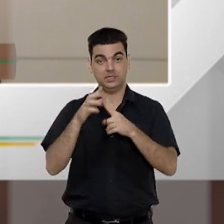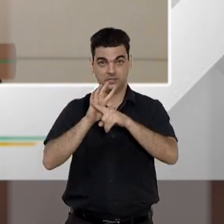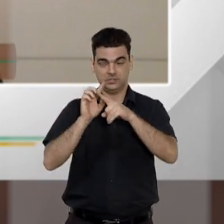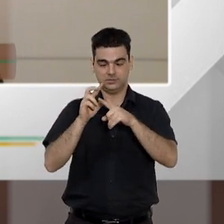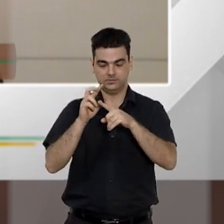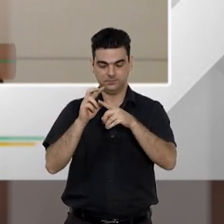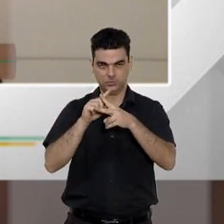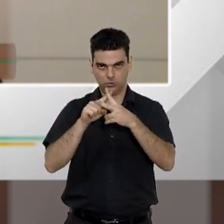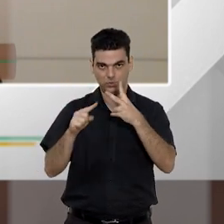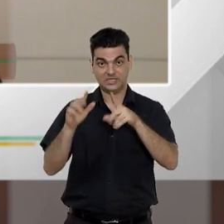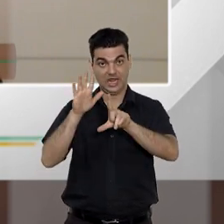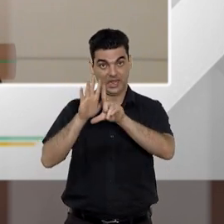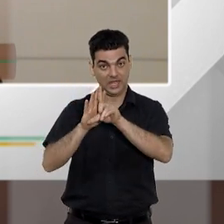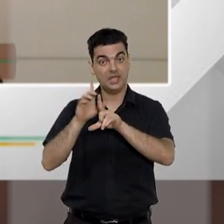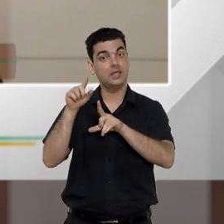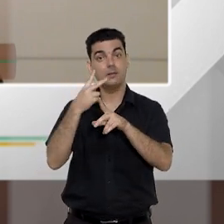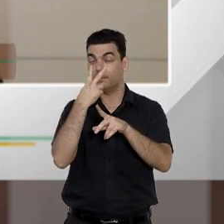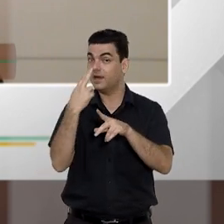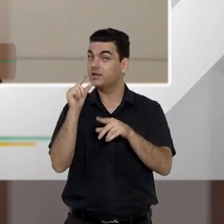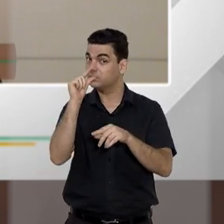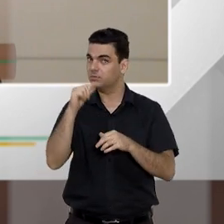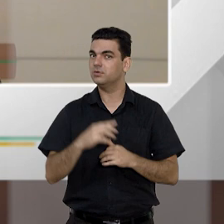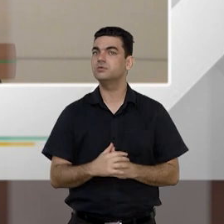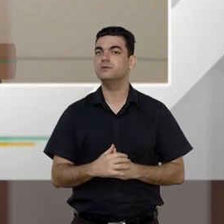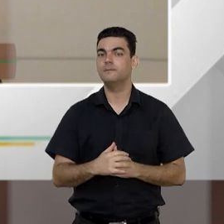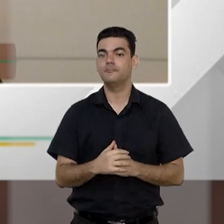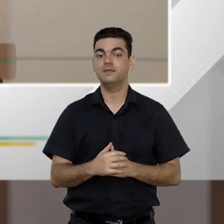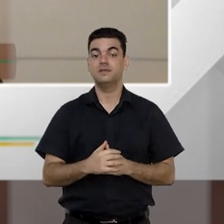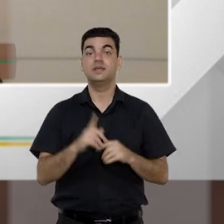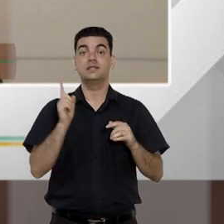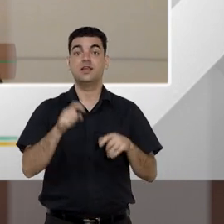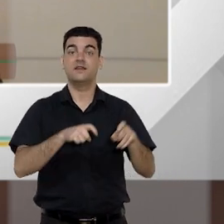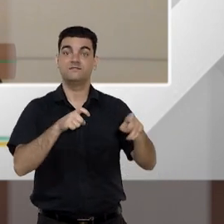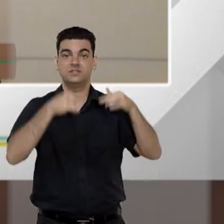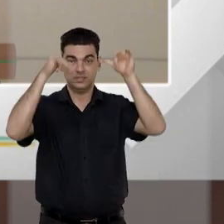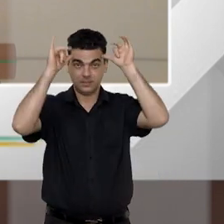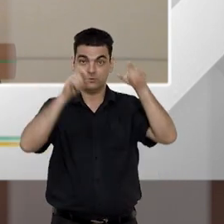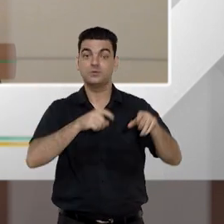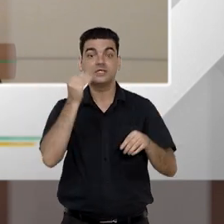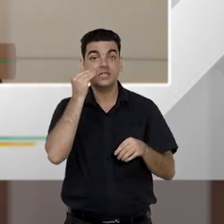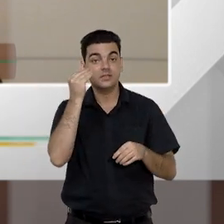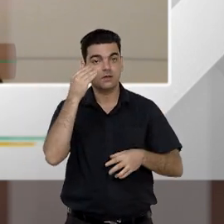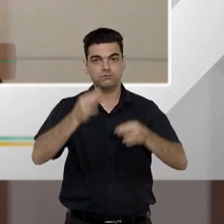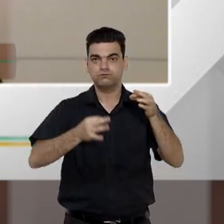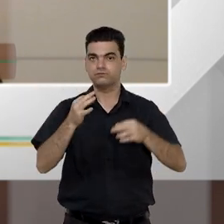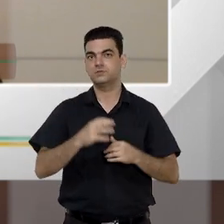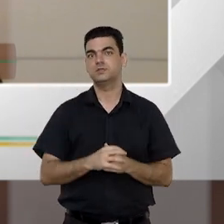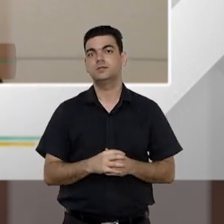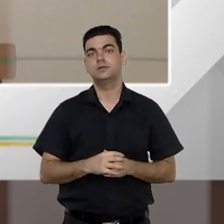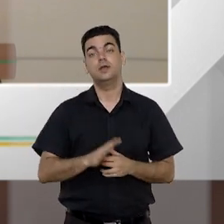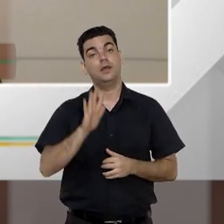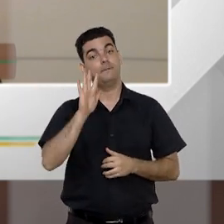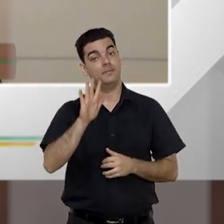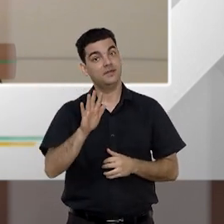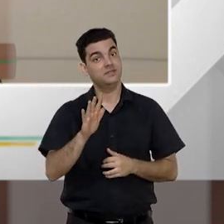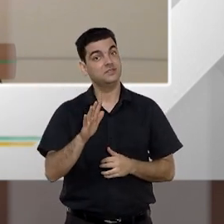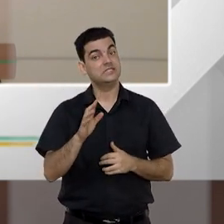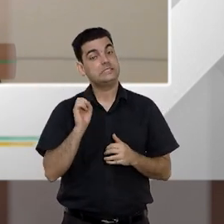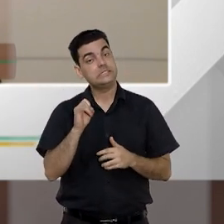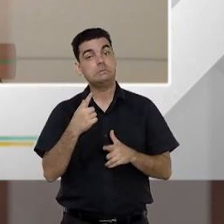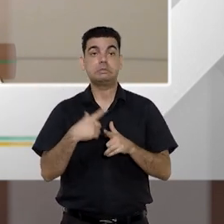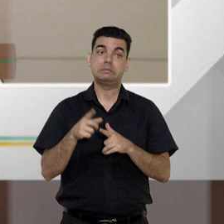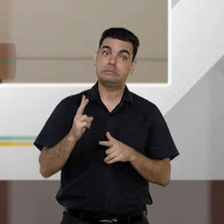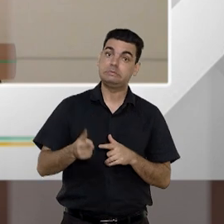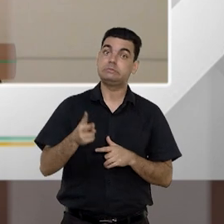duas últimas leis, Juizado Federal e Juizado Fazendário, são semelhantes, porque permitem fazenda pública no polo passivo. Agora,